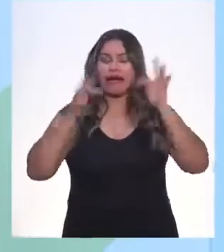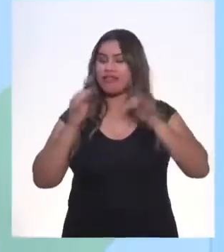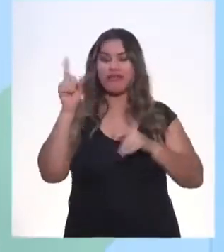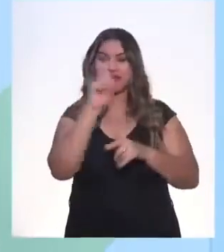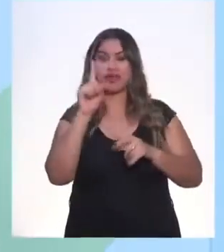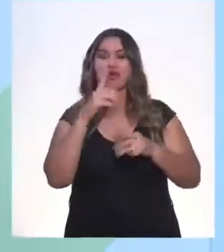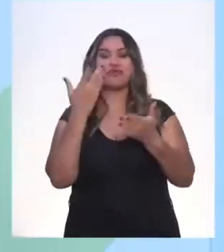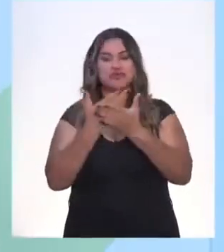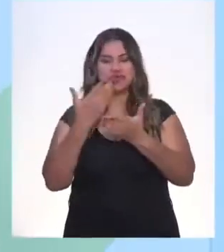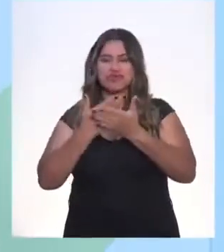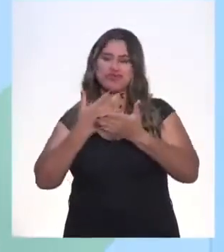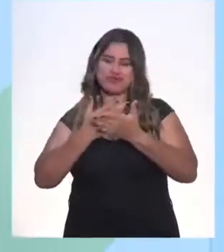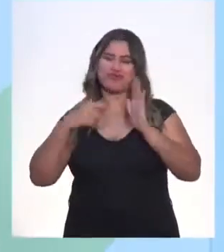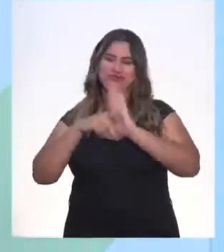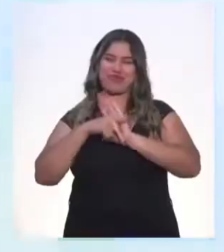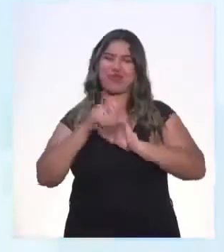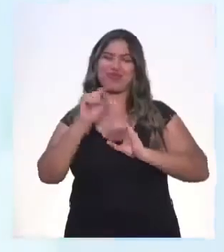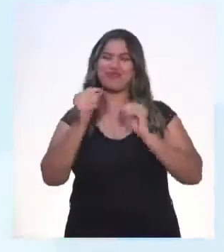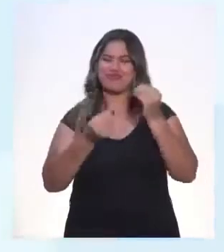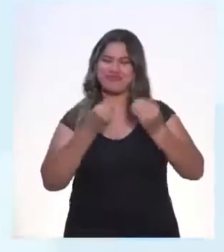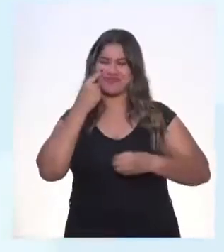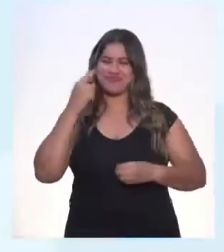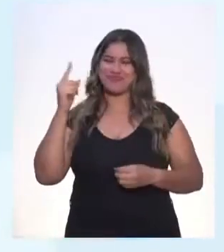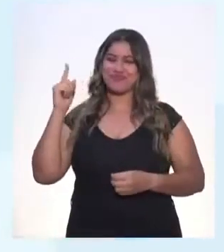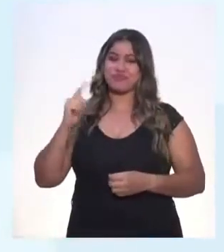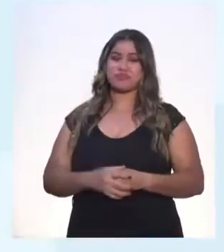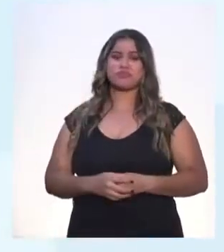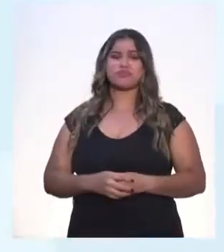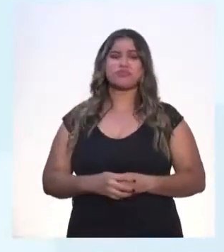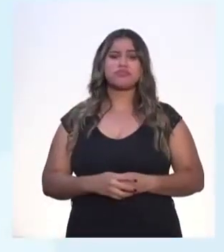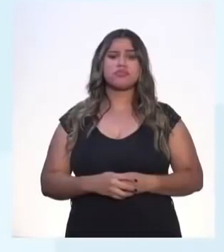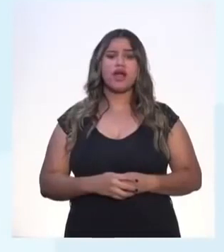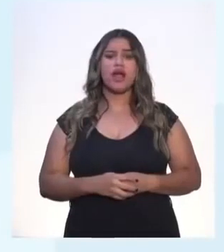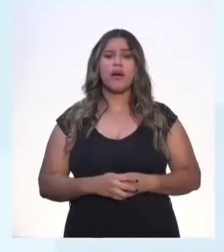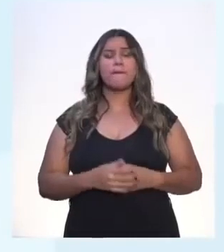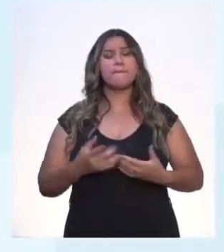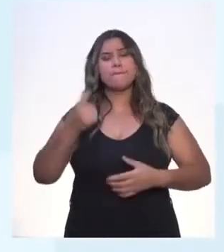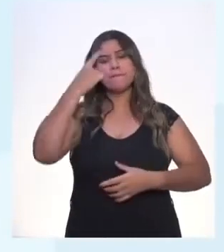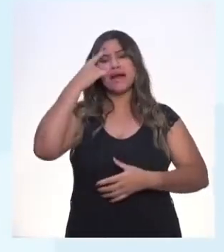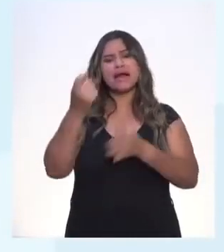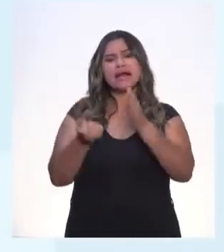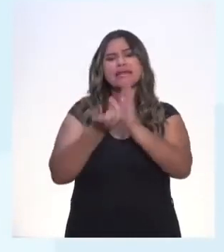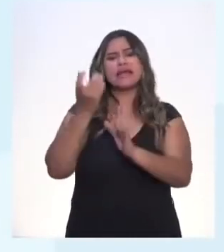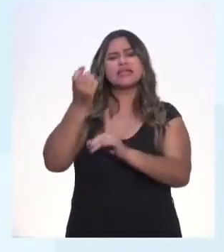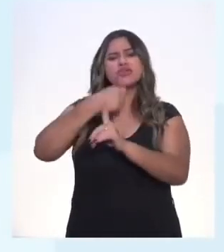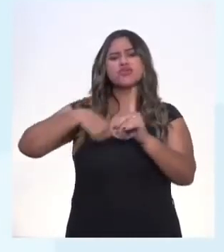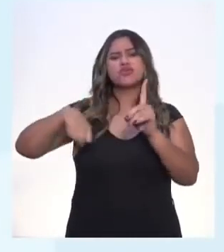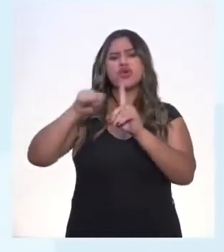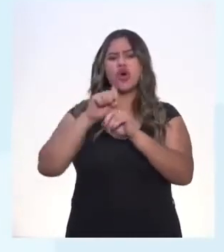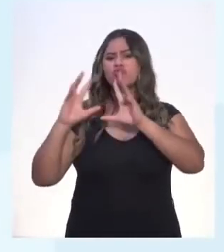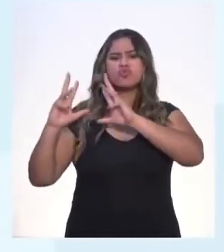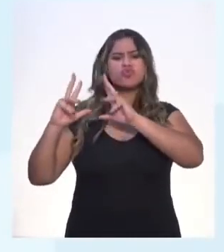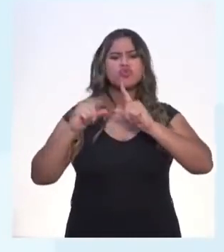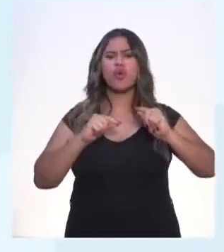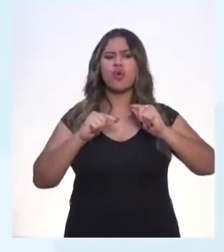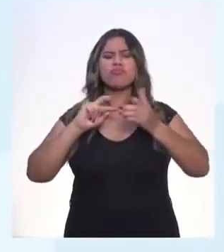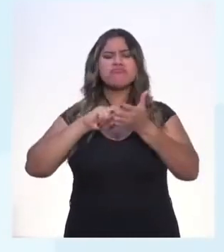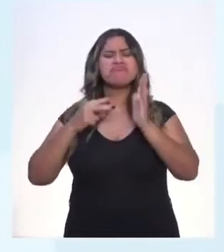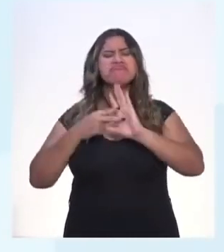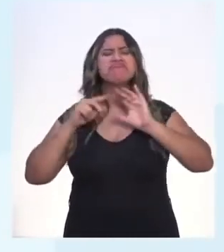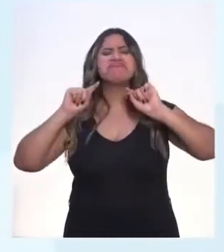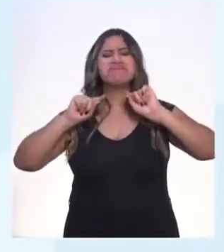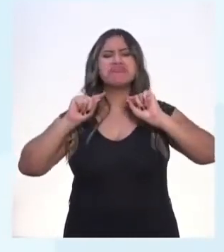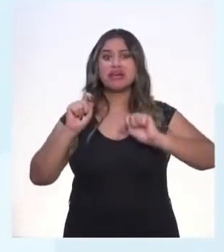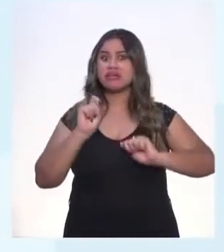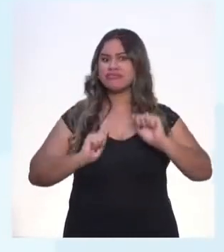tem uma perguntinha para vocês, vai aparecer aí na tela. O que significa dizer que tudo é uma construção social? Estou